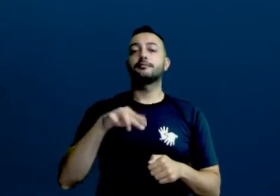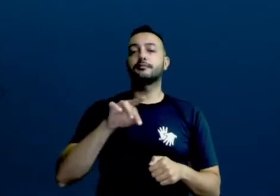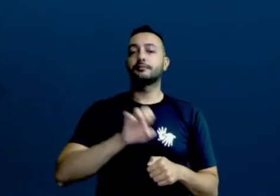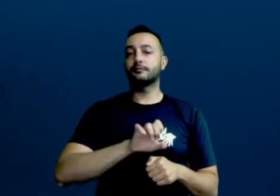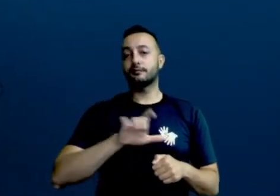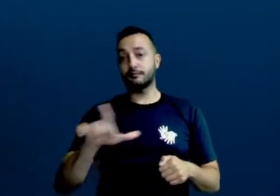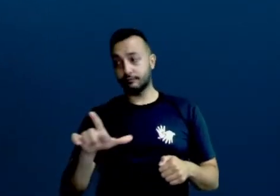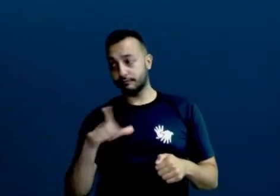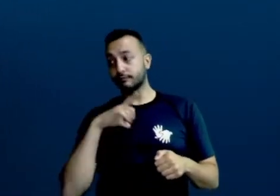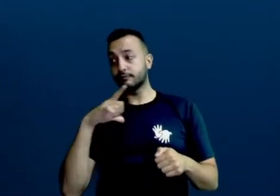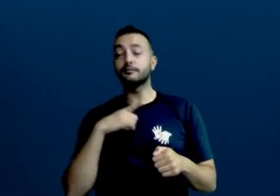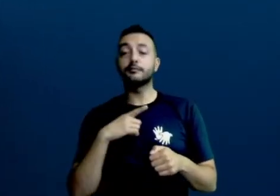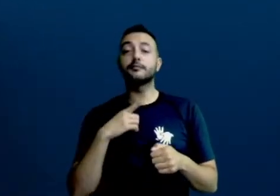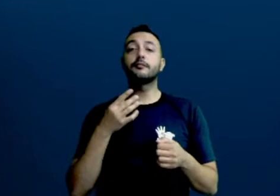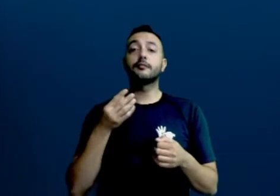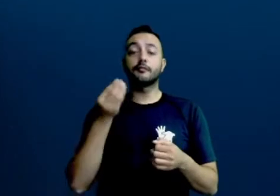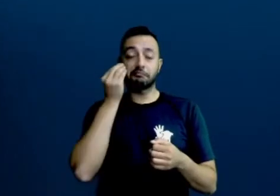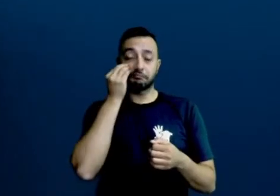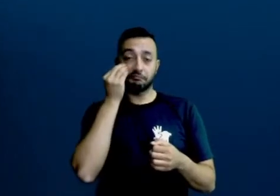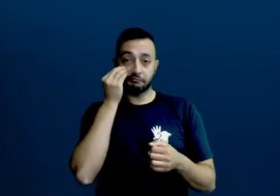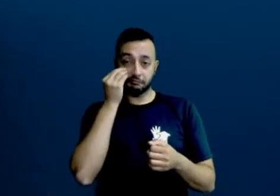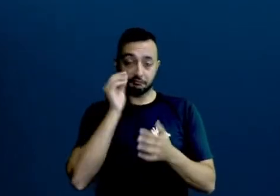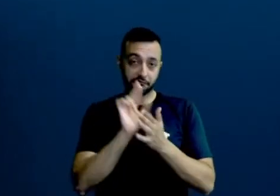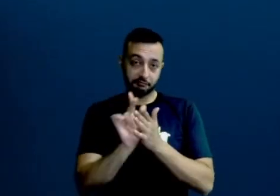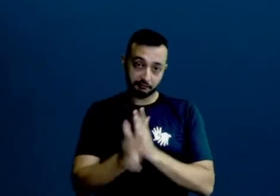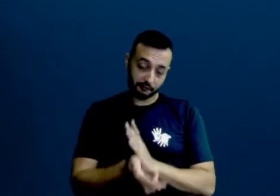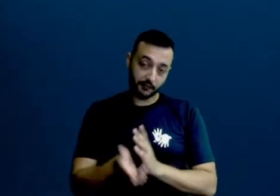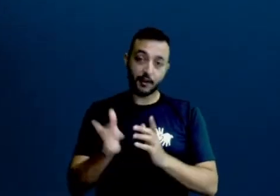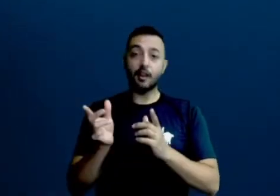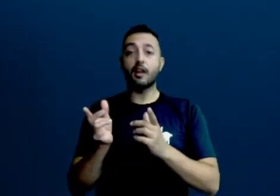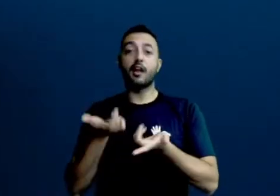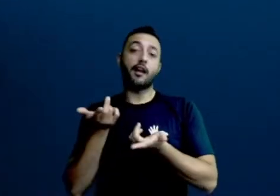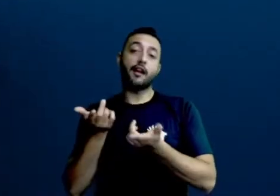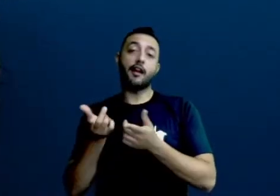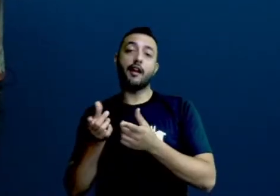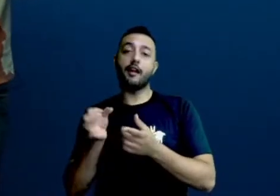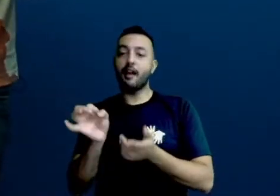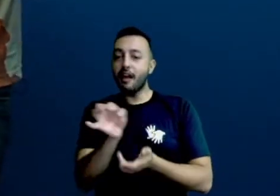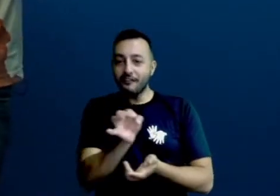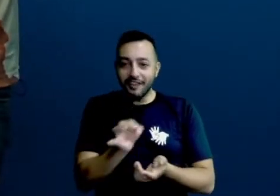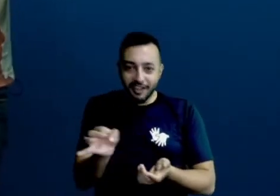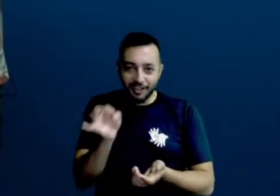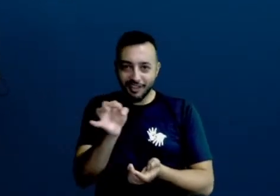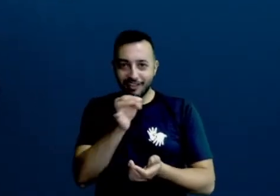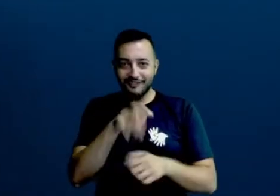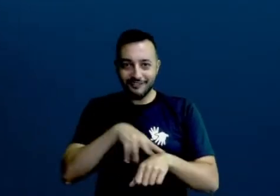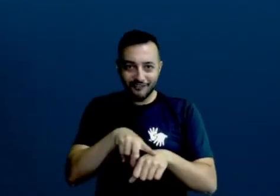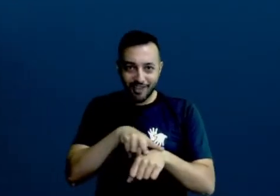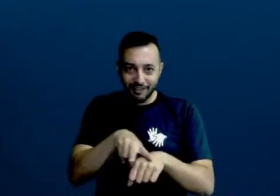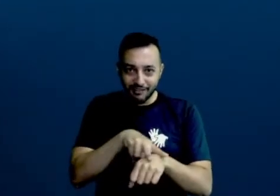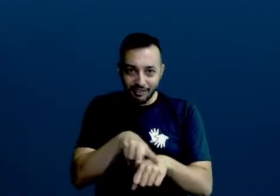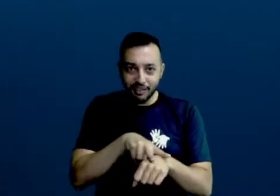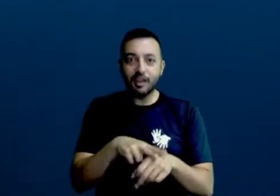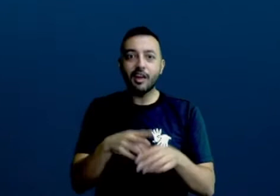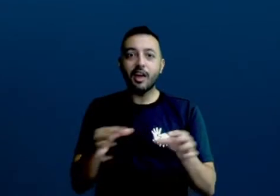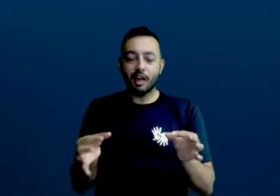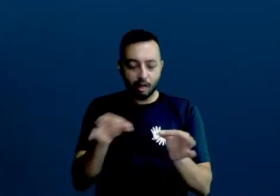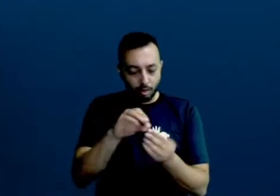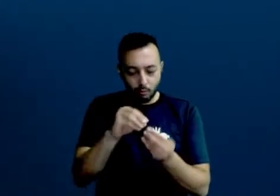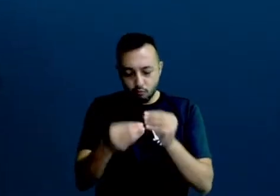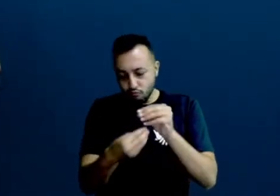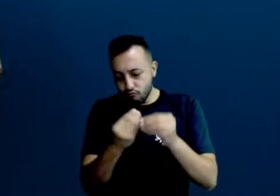utilizando o cruzamento entre espécies vegetais no caso e vídeos um desses cruzamentos ele